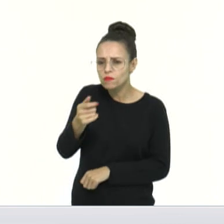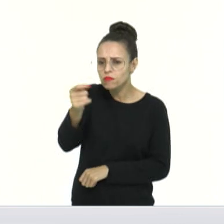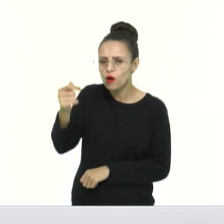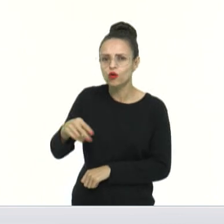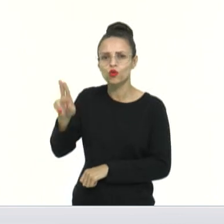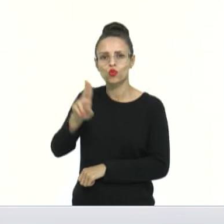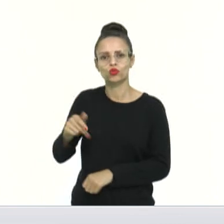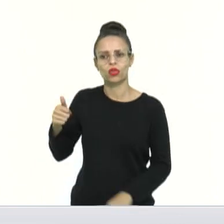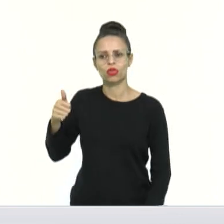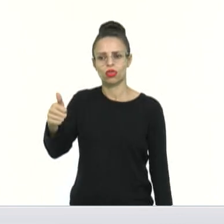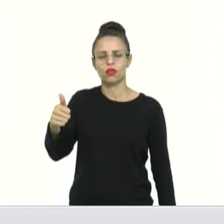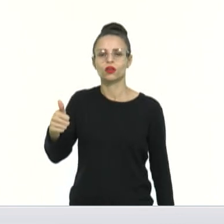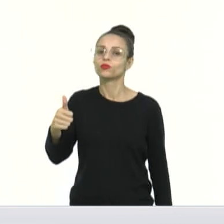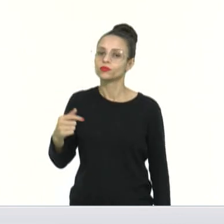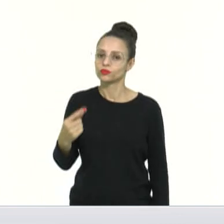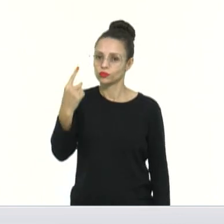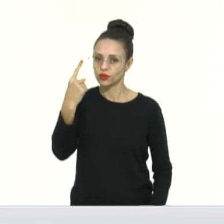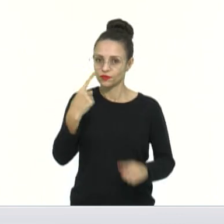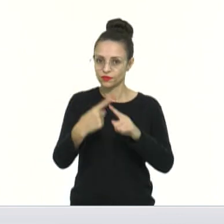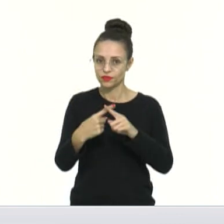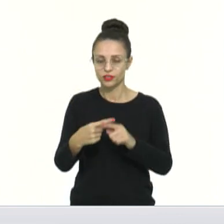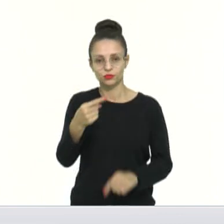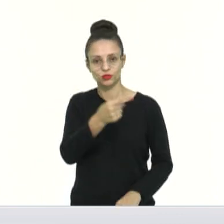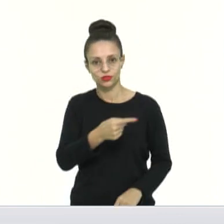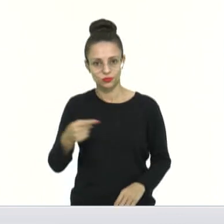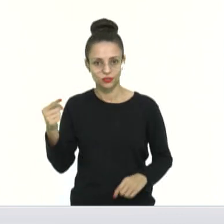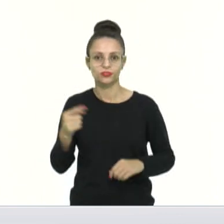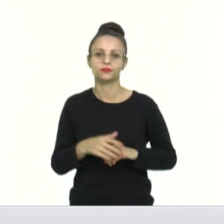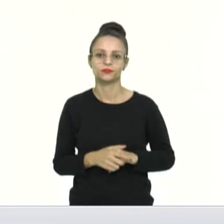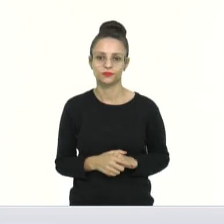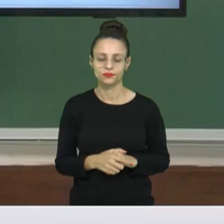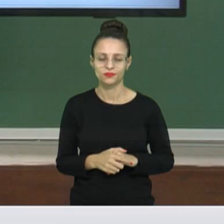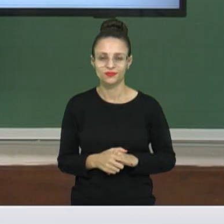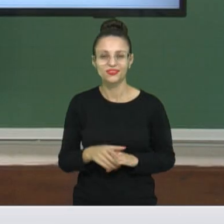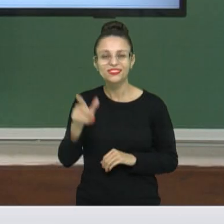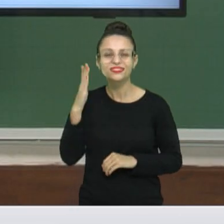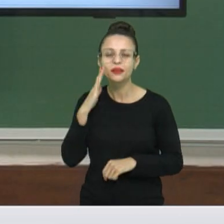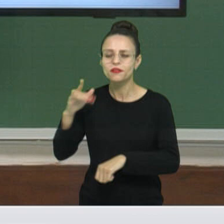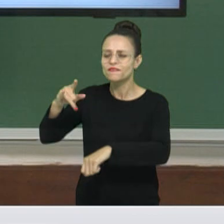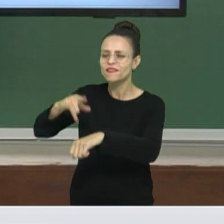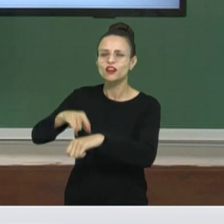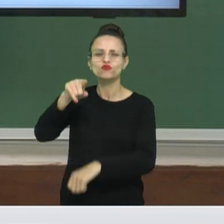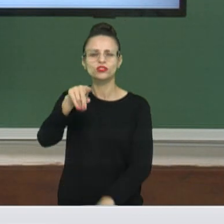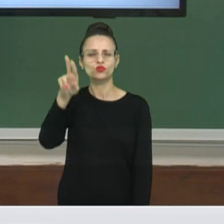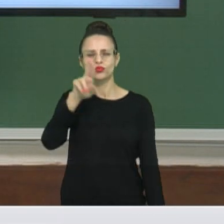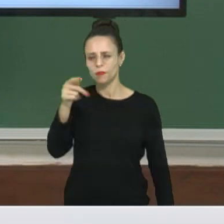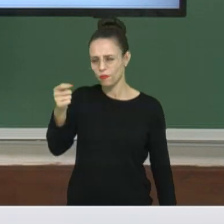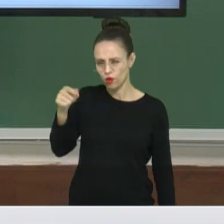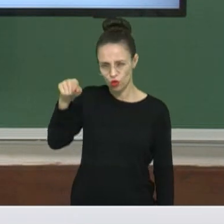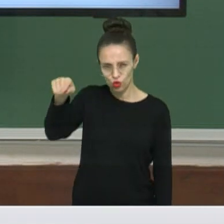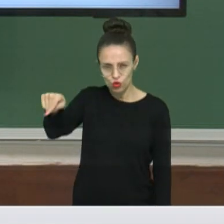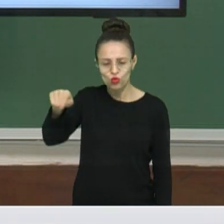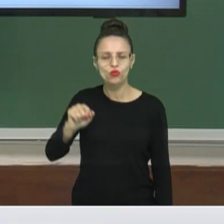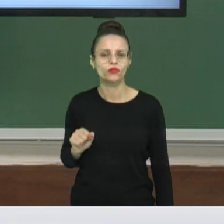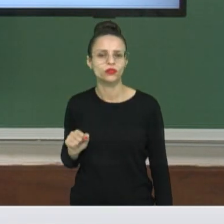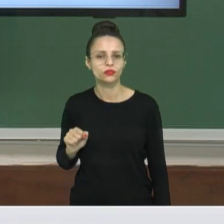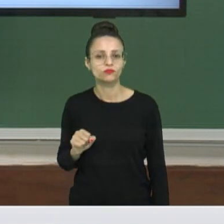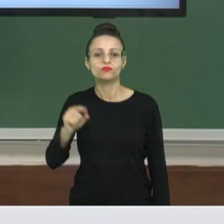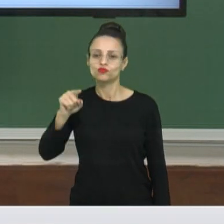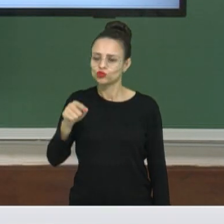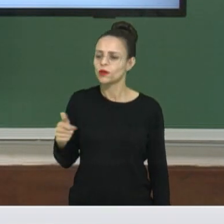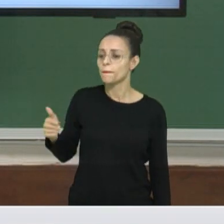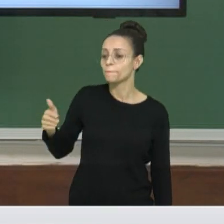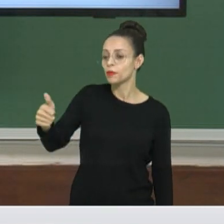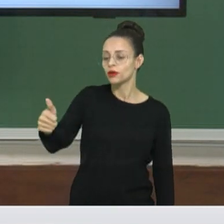de descarga de pelo menos 1 vez por semana. Aquele vaso sanitário que você usa pouco, passa lá e